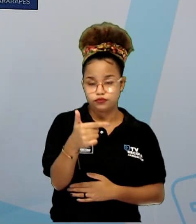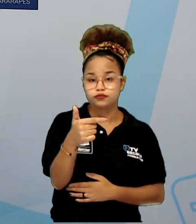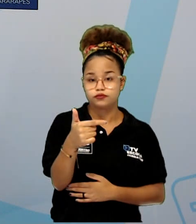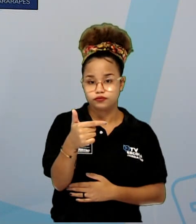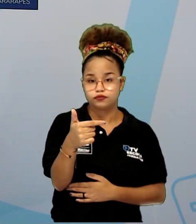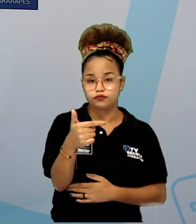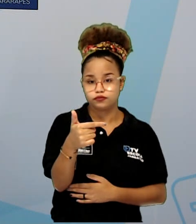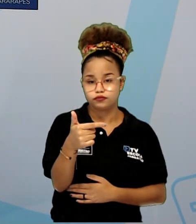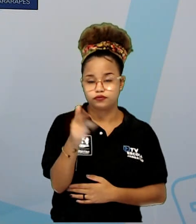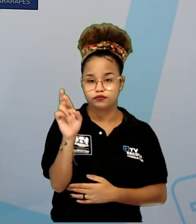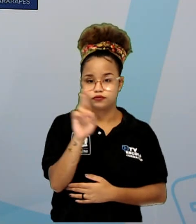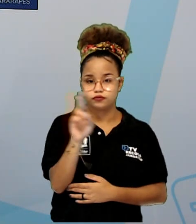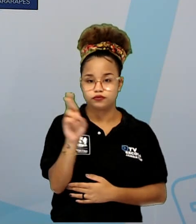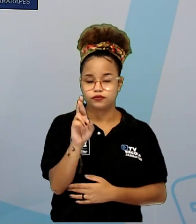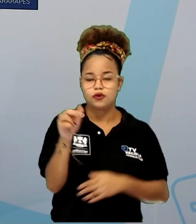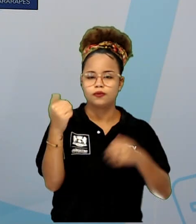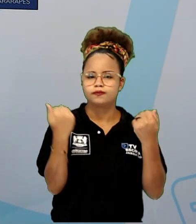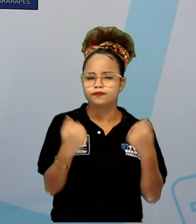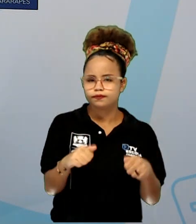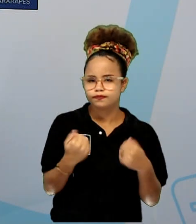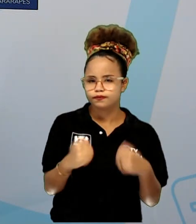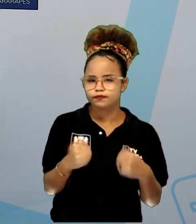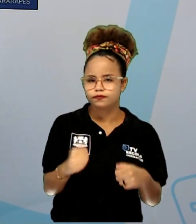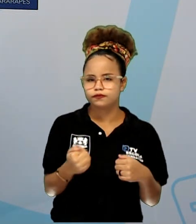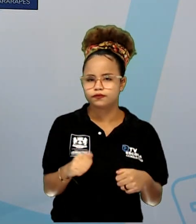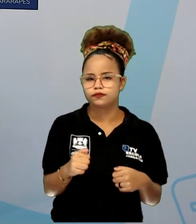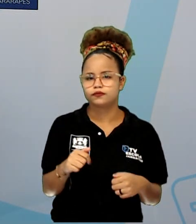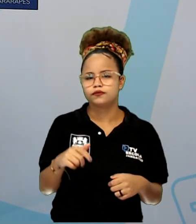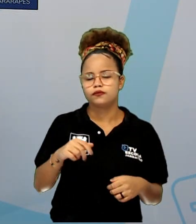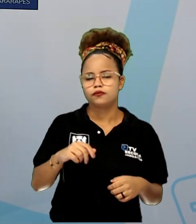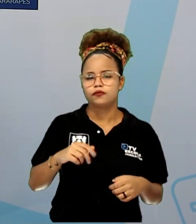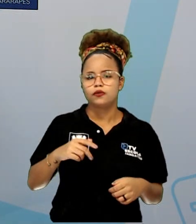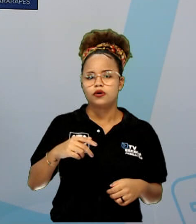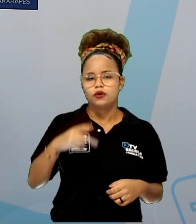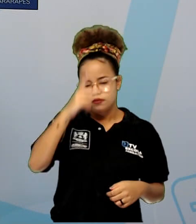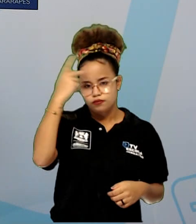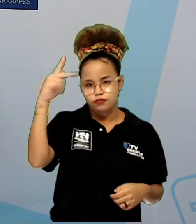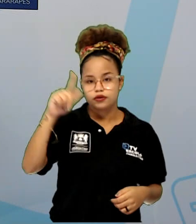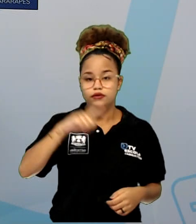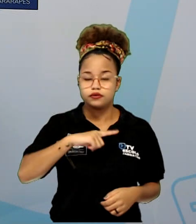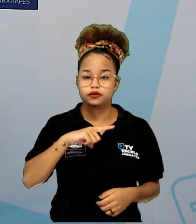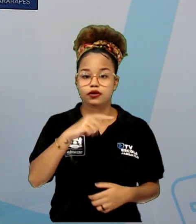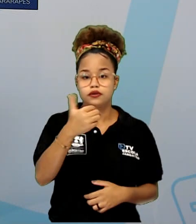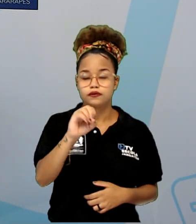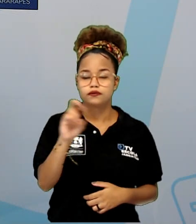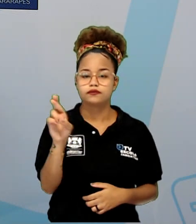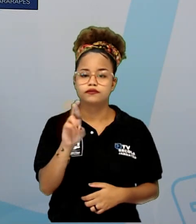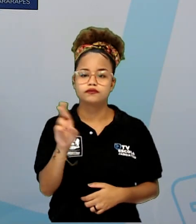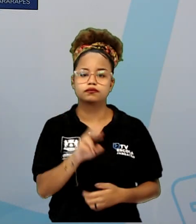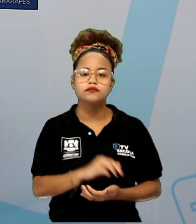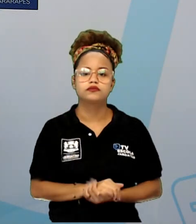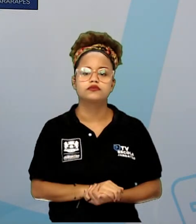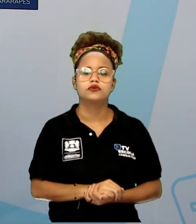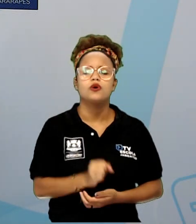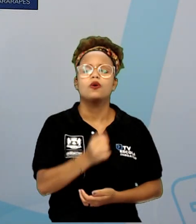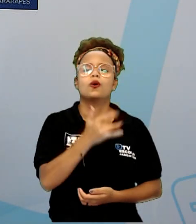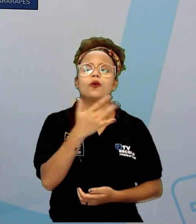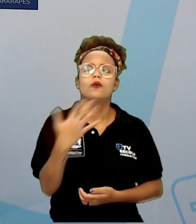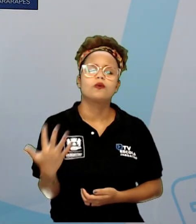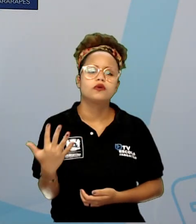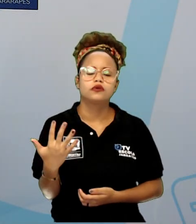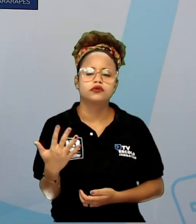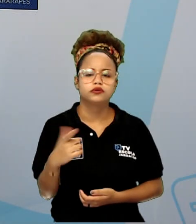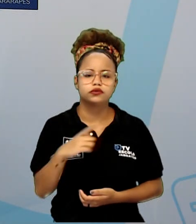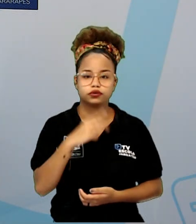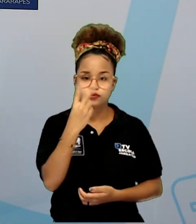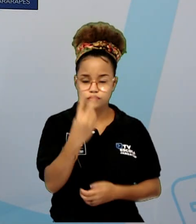R$ 2 eu preciso para ter R$ 10. Quantas cédulas aqui de 2